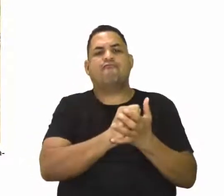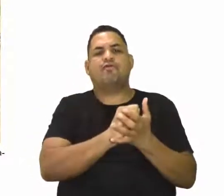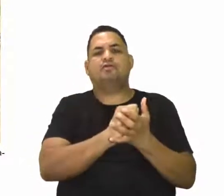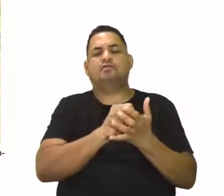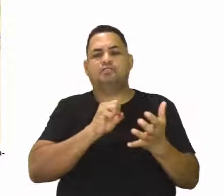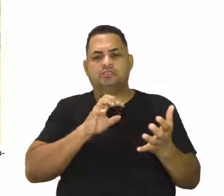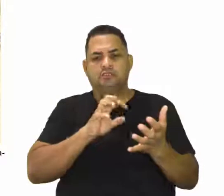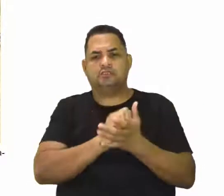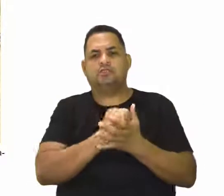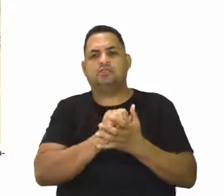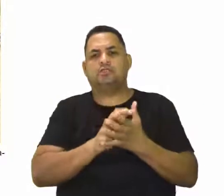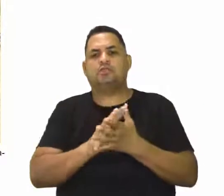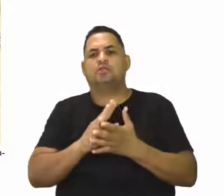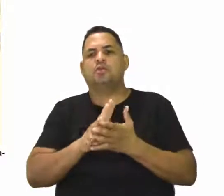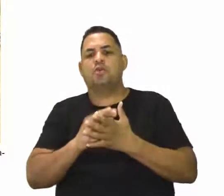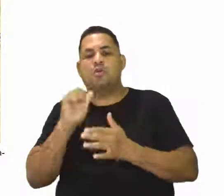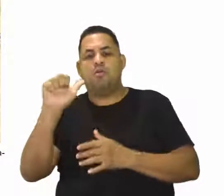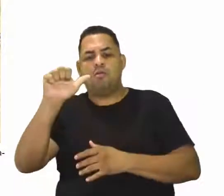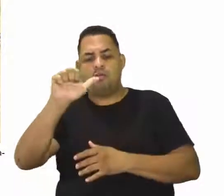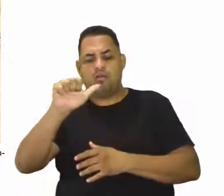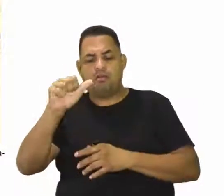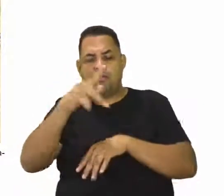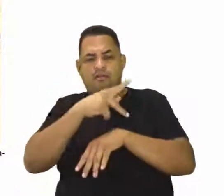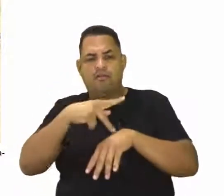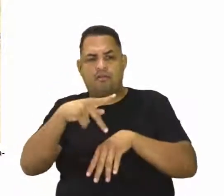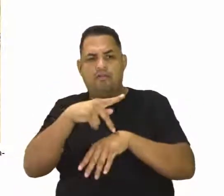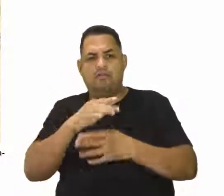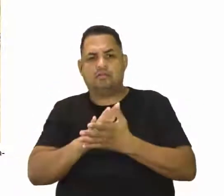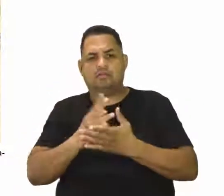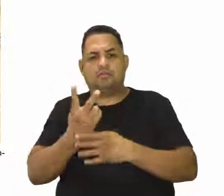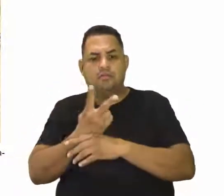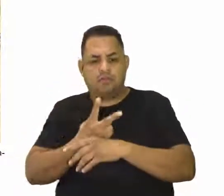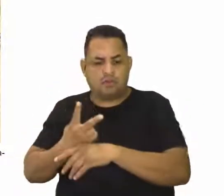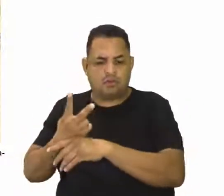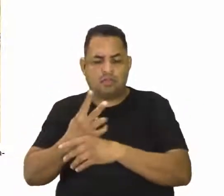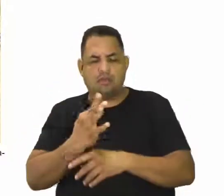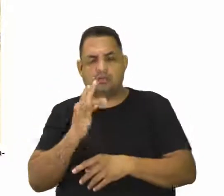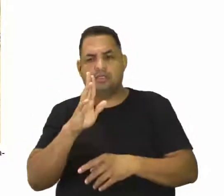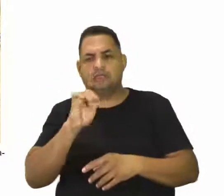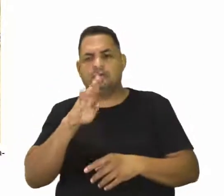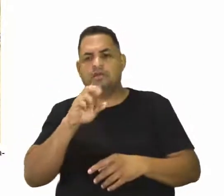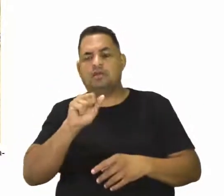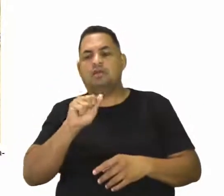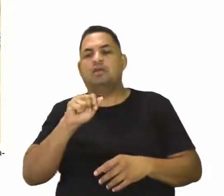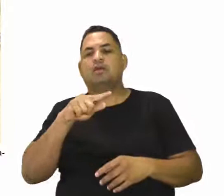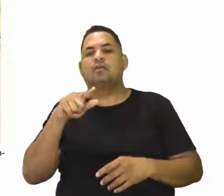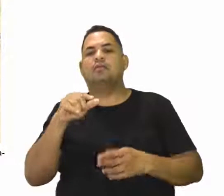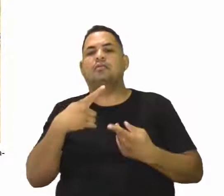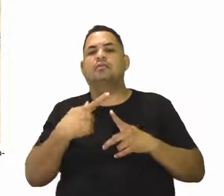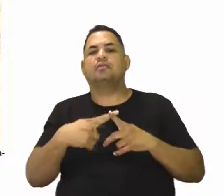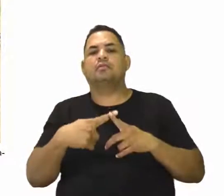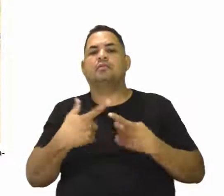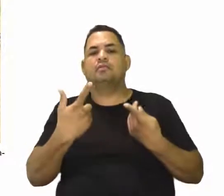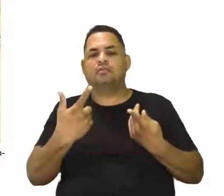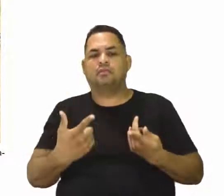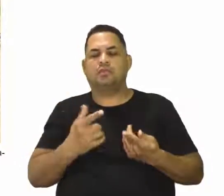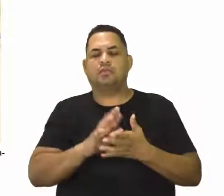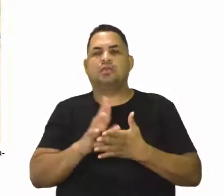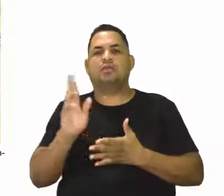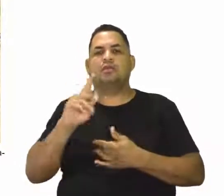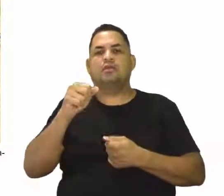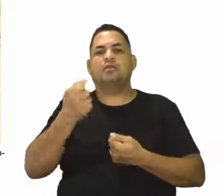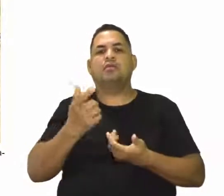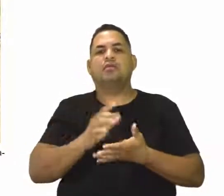qual a razão não mas temos que ir atrás do Talibã porque os caras que fizeram